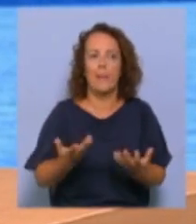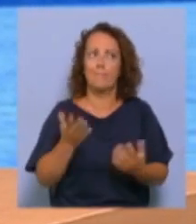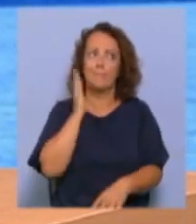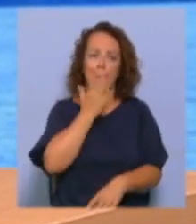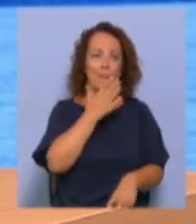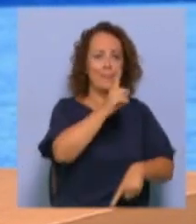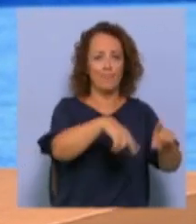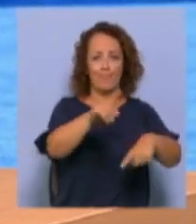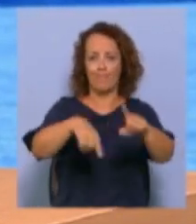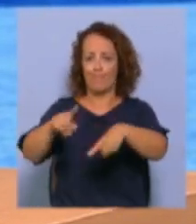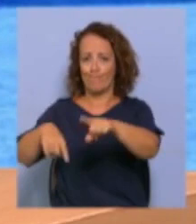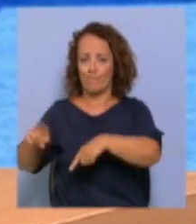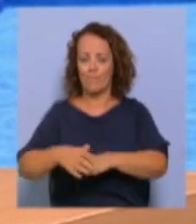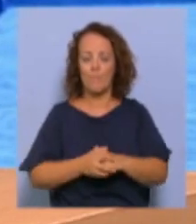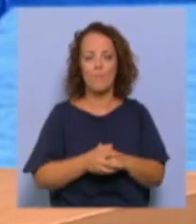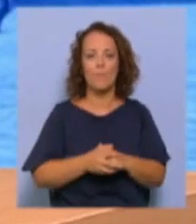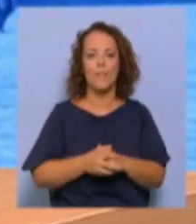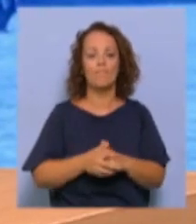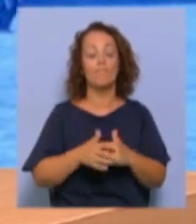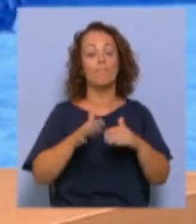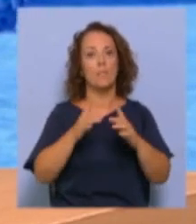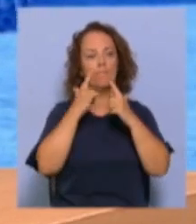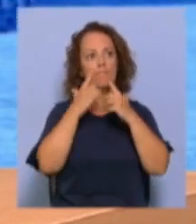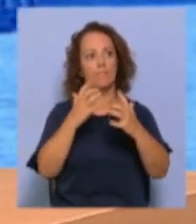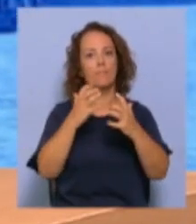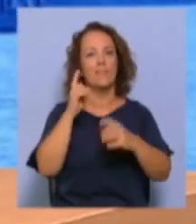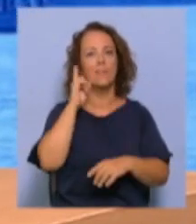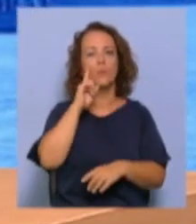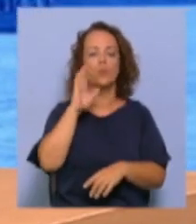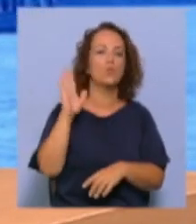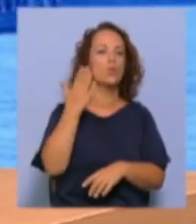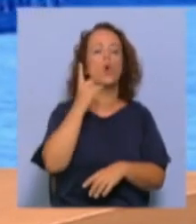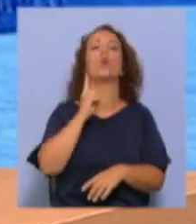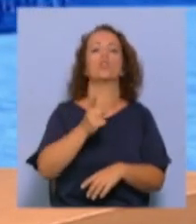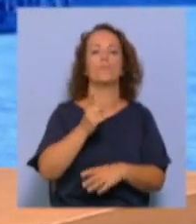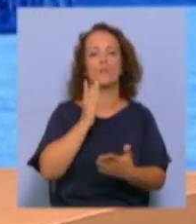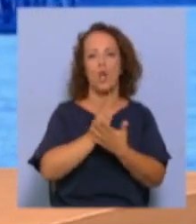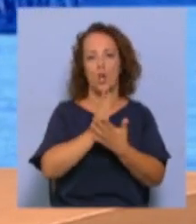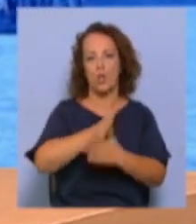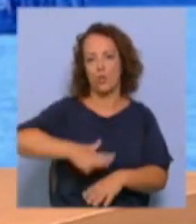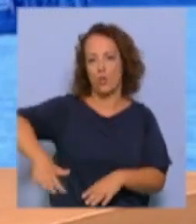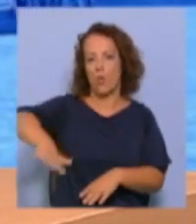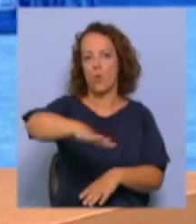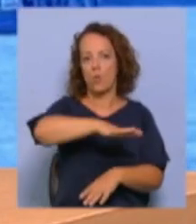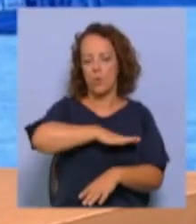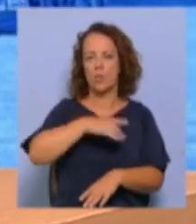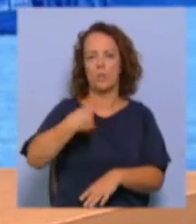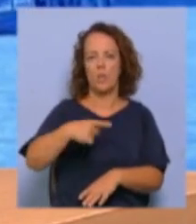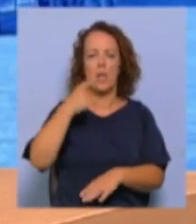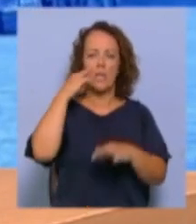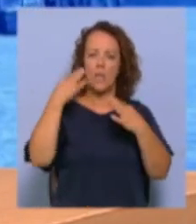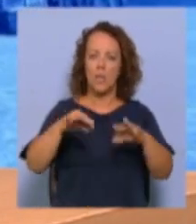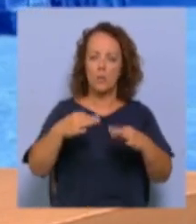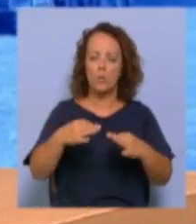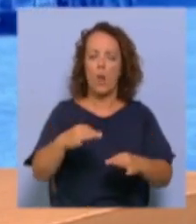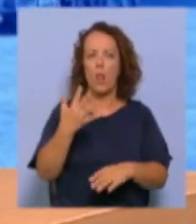e feitios. E aqui o indicador eu acho que tem que ser exatamente o nosso de escolas, que apesar dos naturais receios, apesar